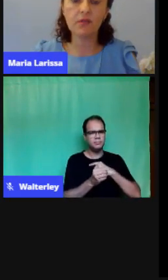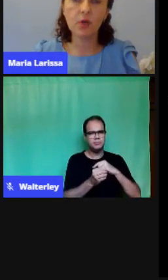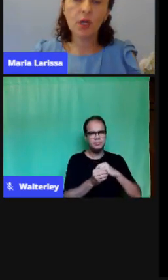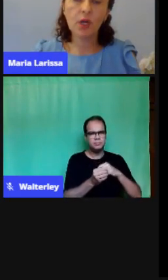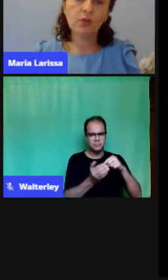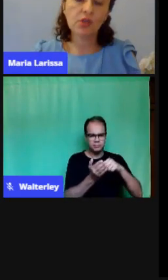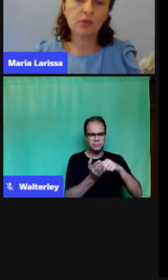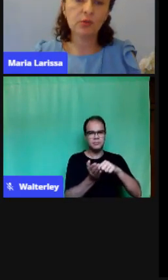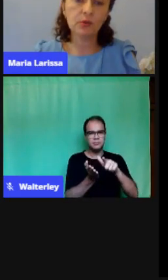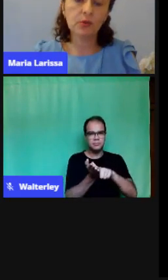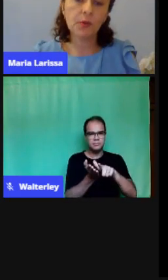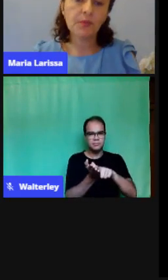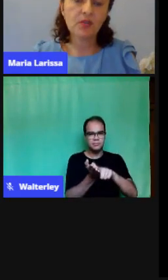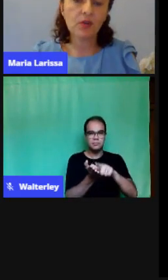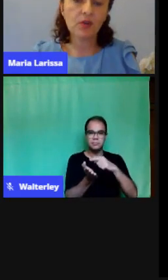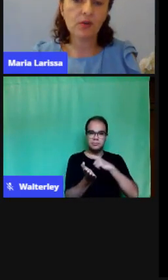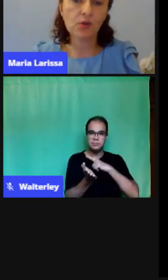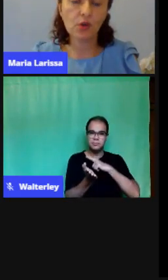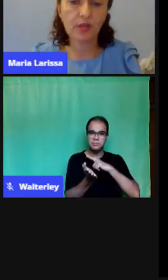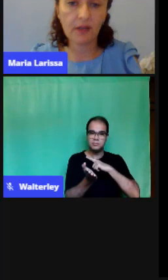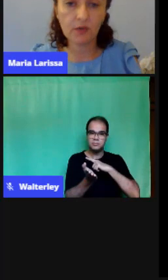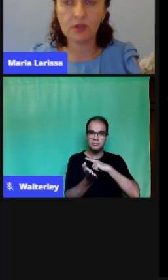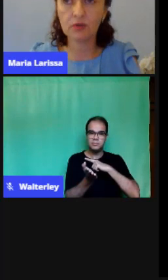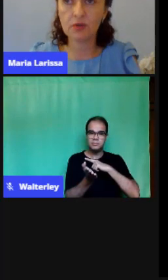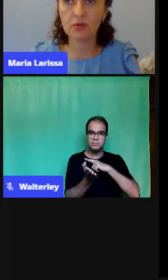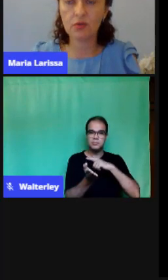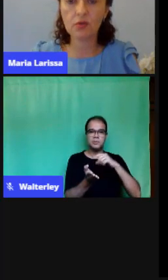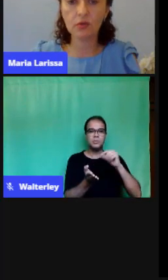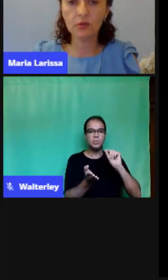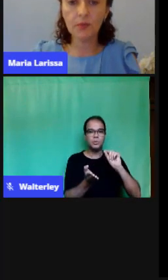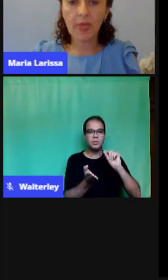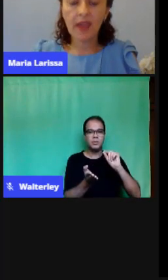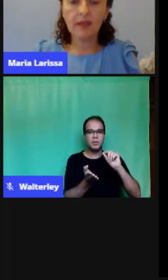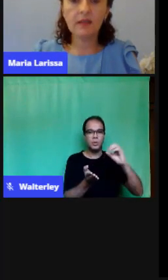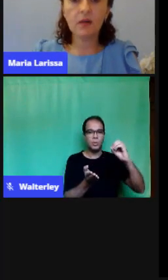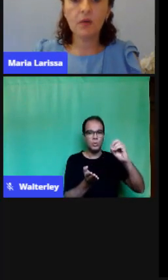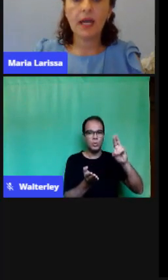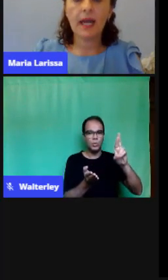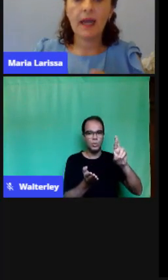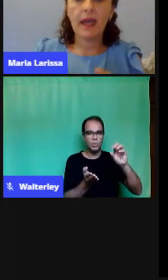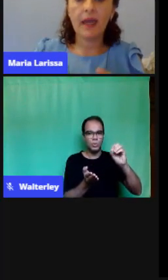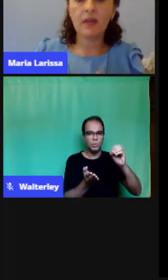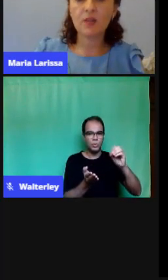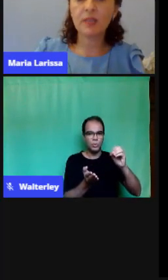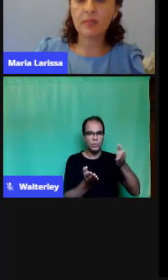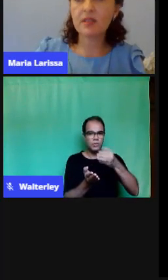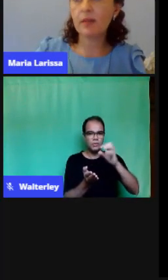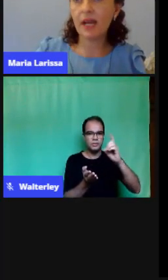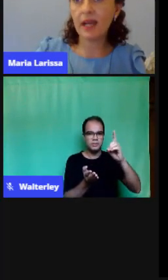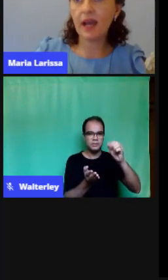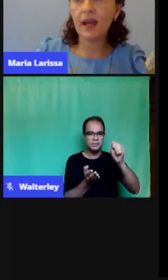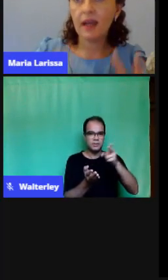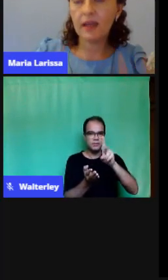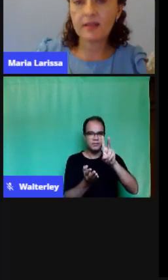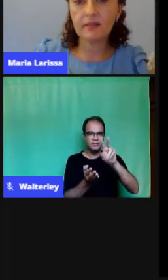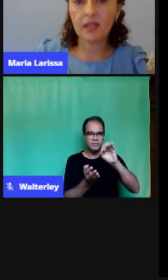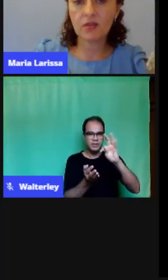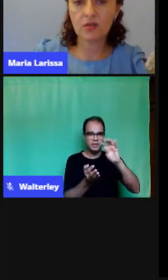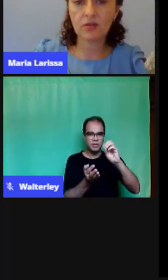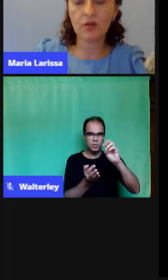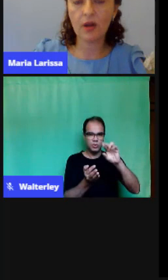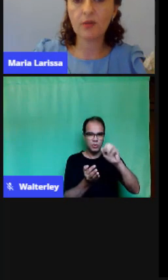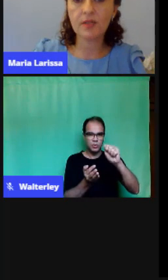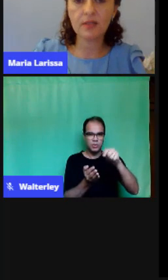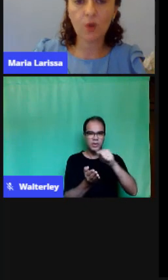do acervo do Instituto Histórico e Geográfico do Mato Grosso do Sul. Então, nós podemos trabalhar